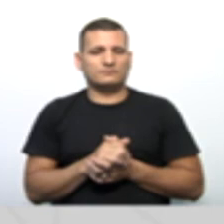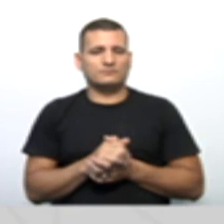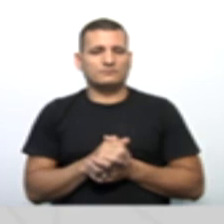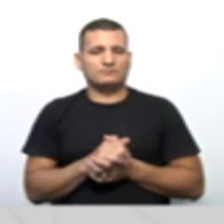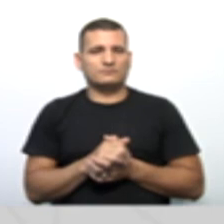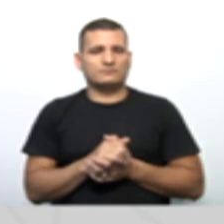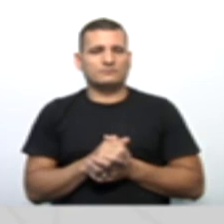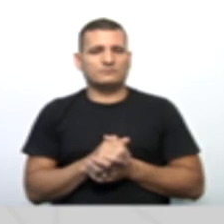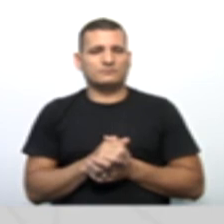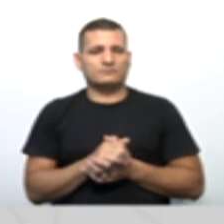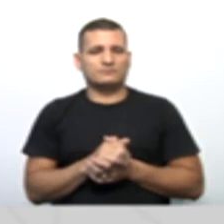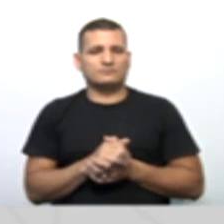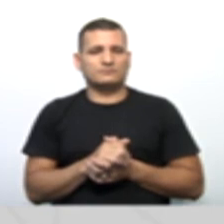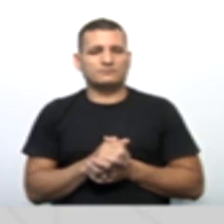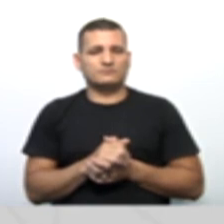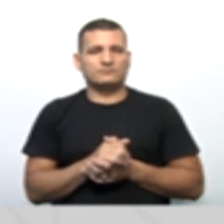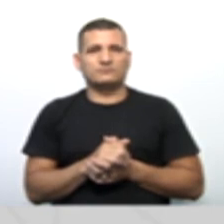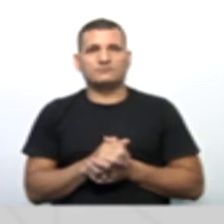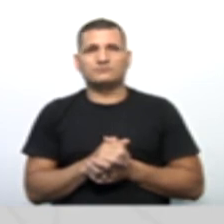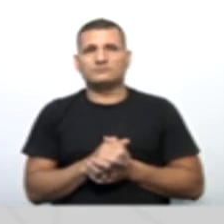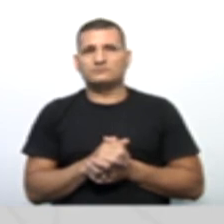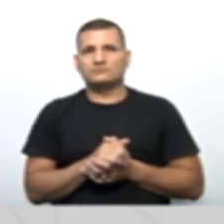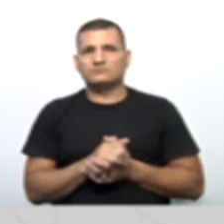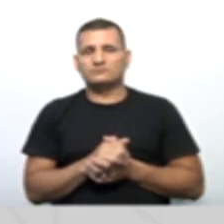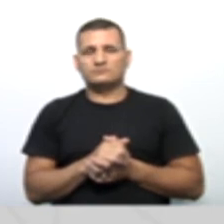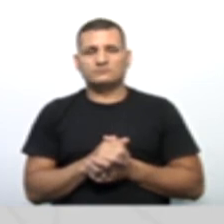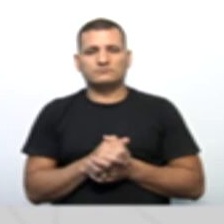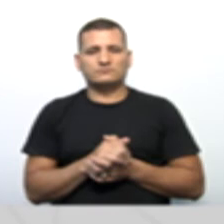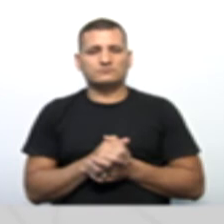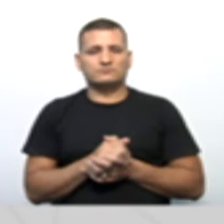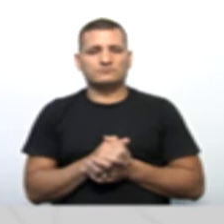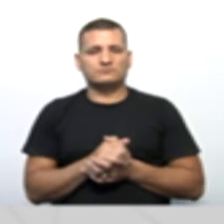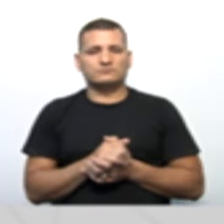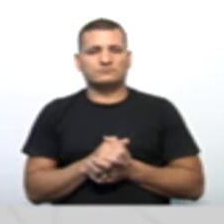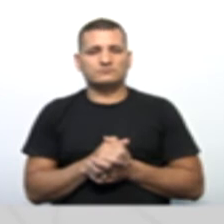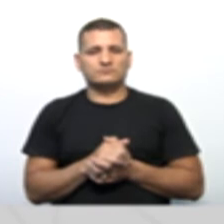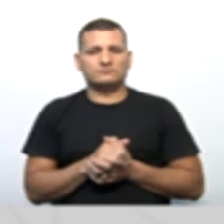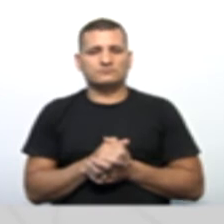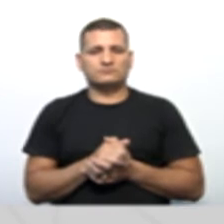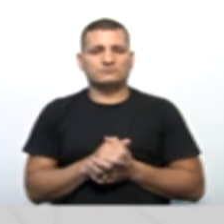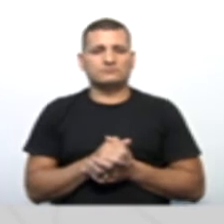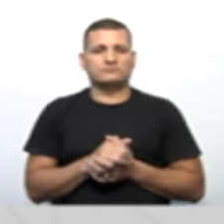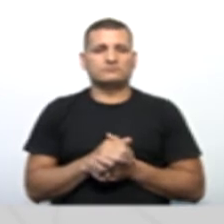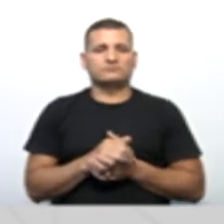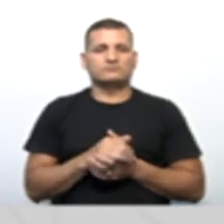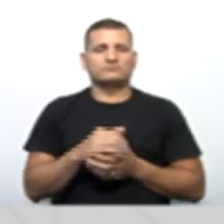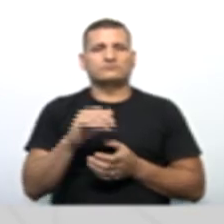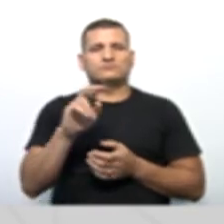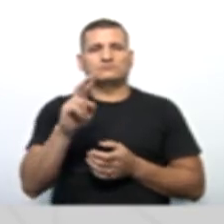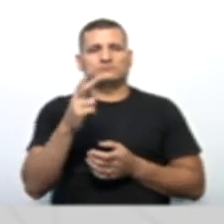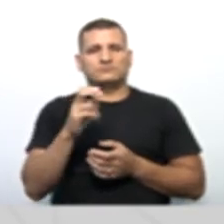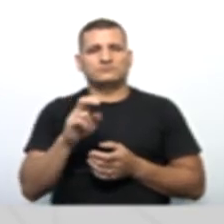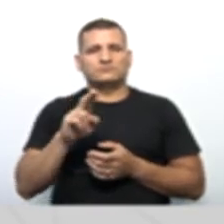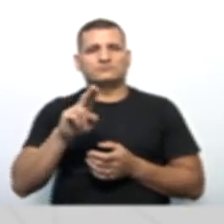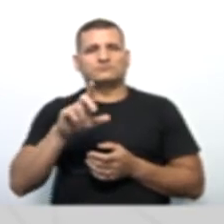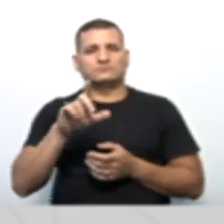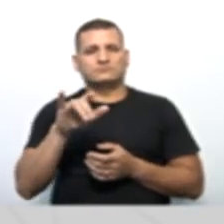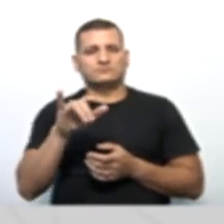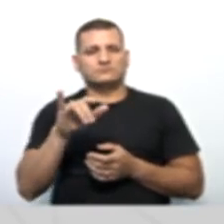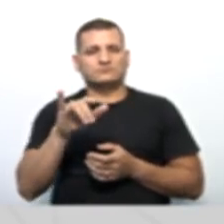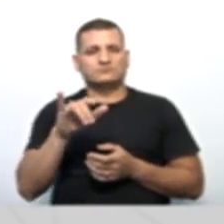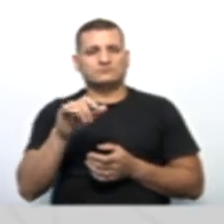é só isso mesmo é a série dicas é só sei se é sempre voltado para a facilidade do do